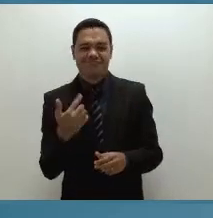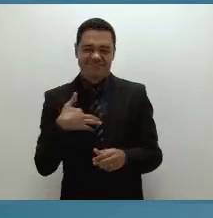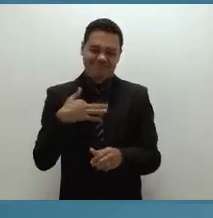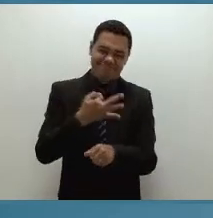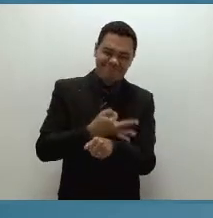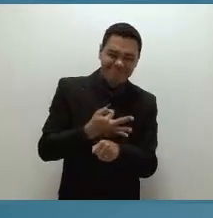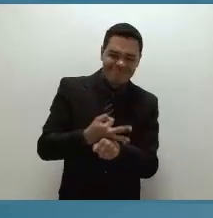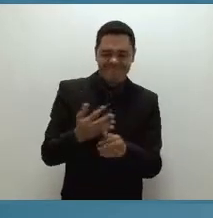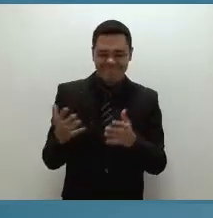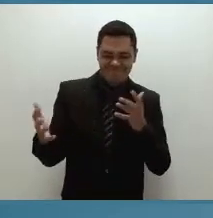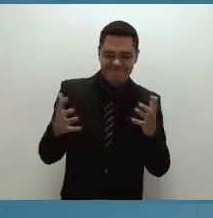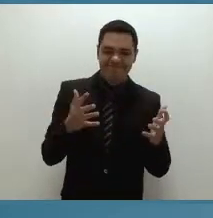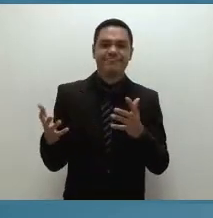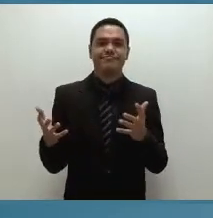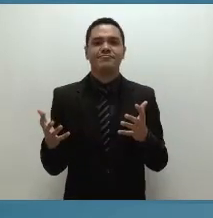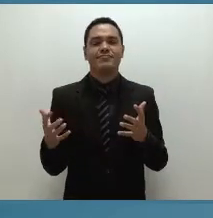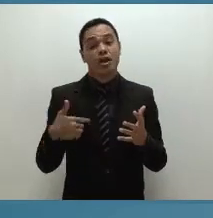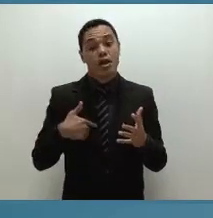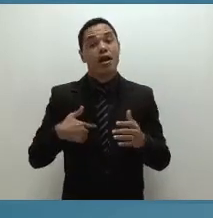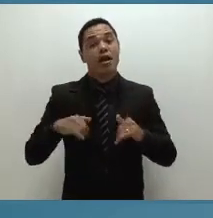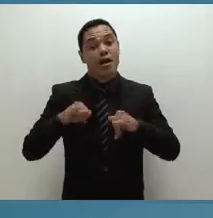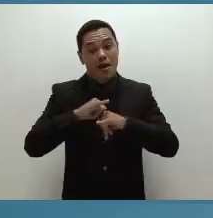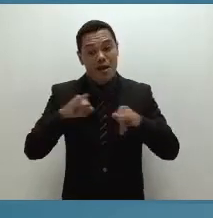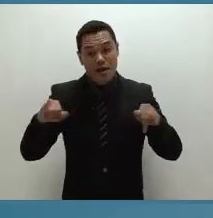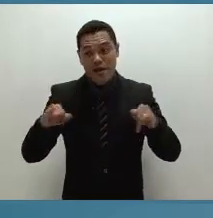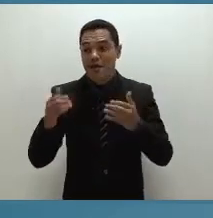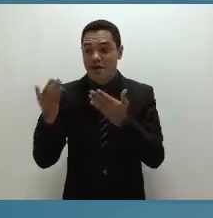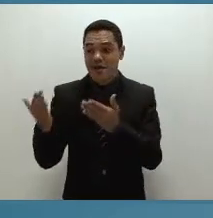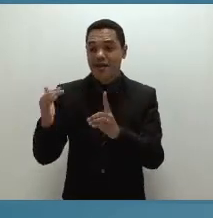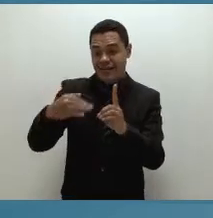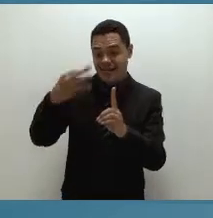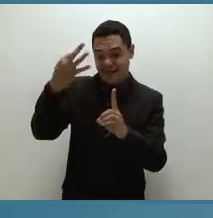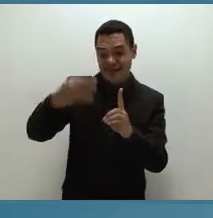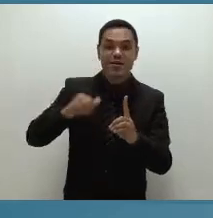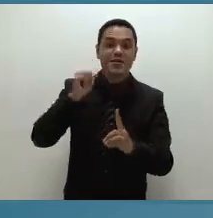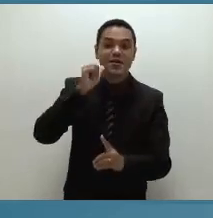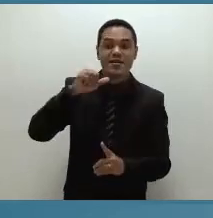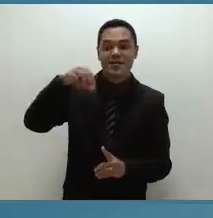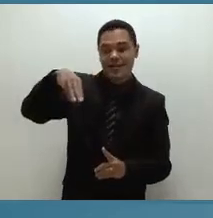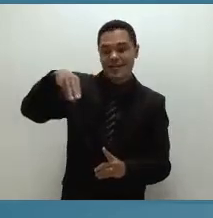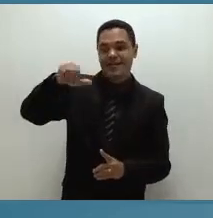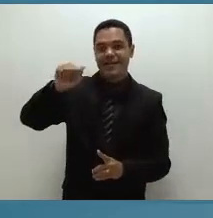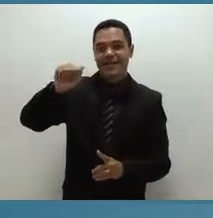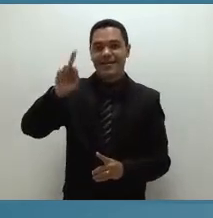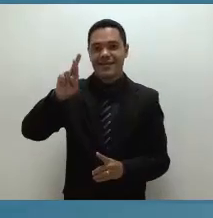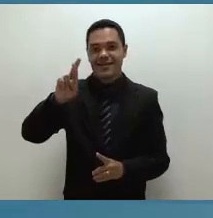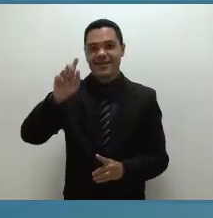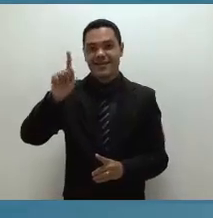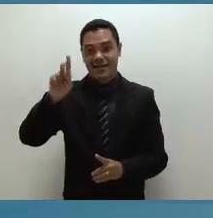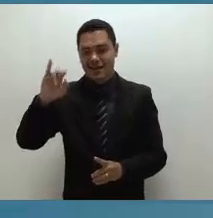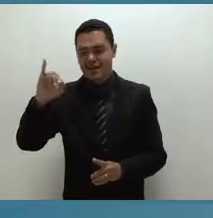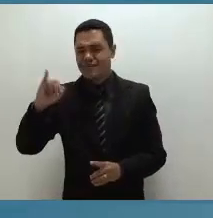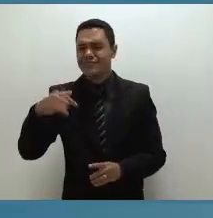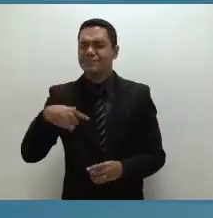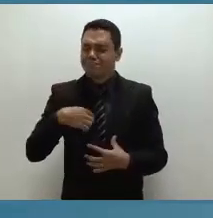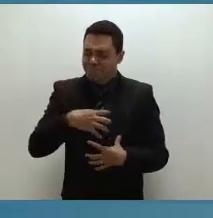e eu queria dizer agora uma coisa que eu tenho uma pessoa que eu tenho que e fiquei muito feliz de ver lá